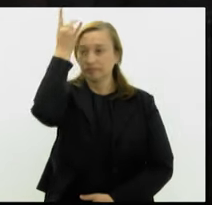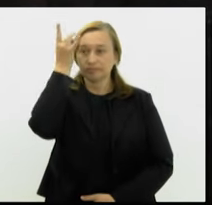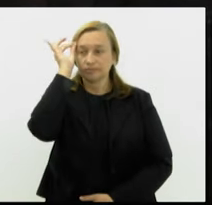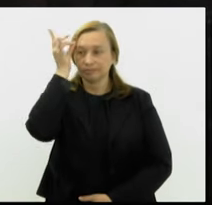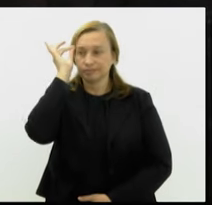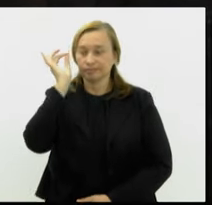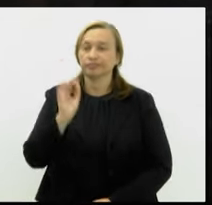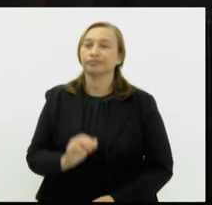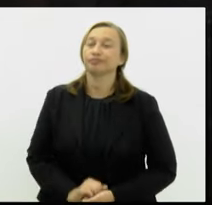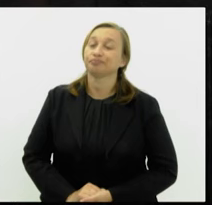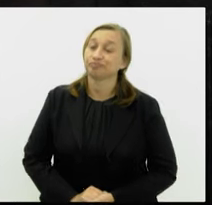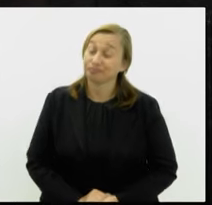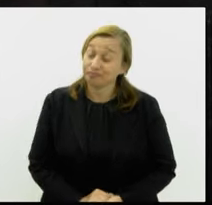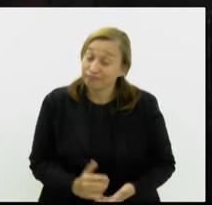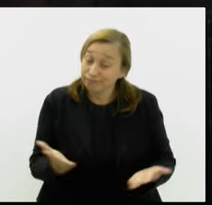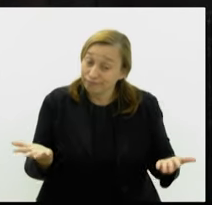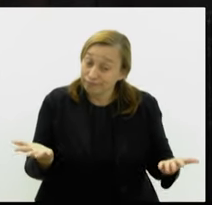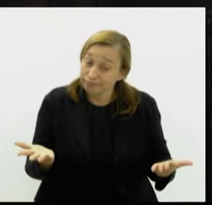Santo. O